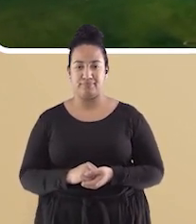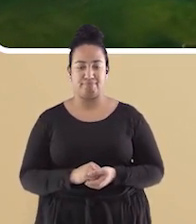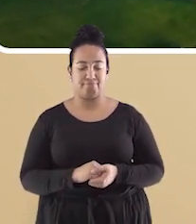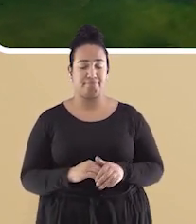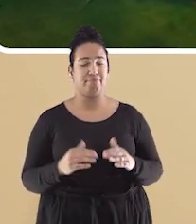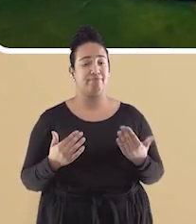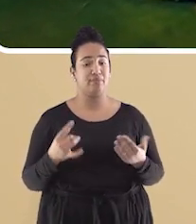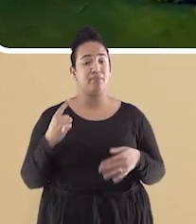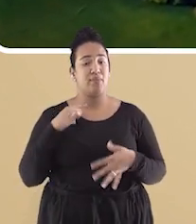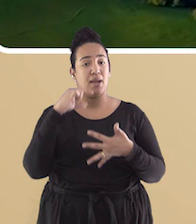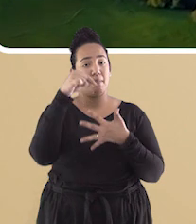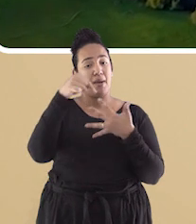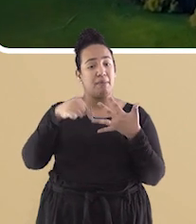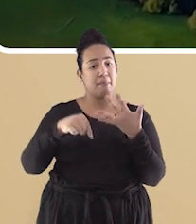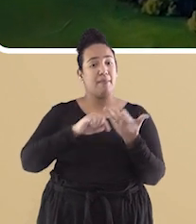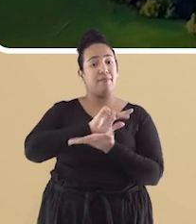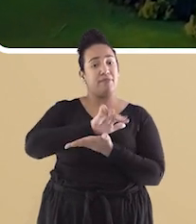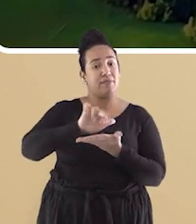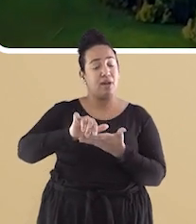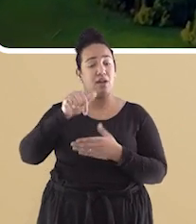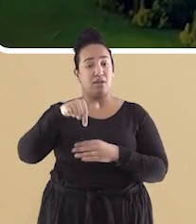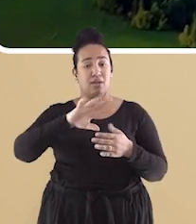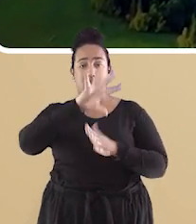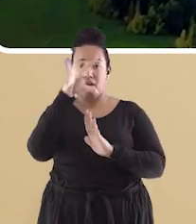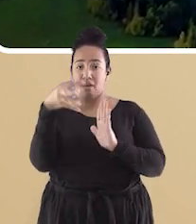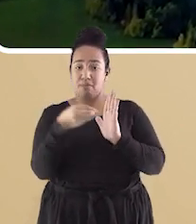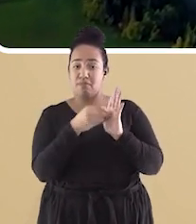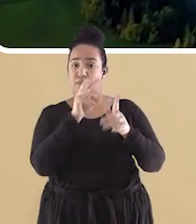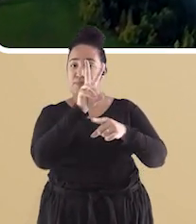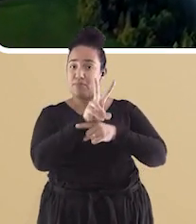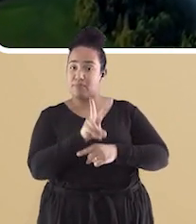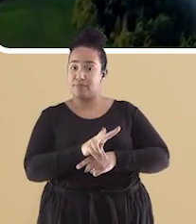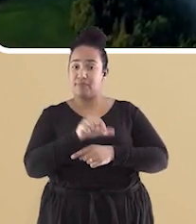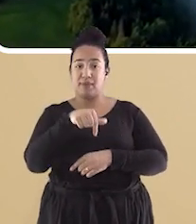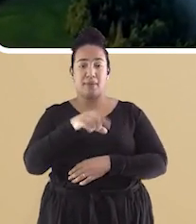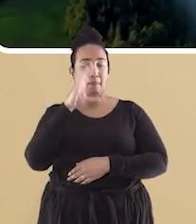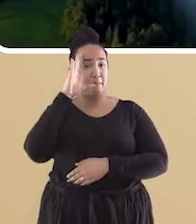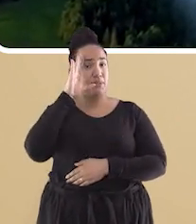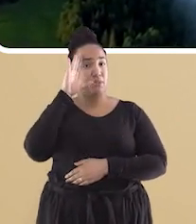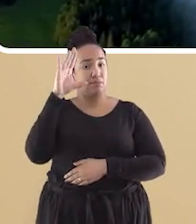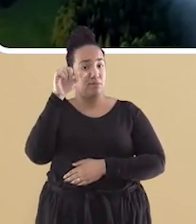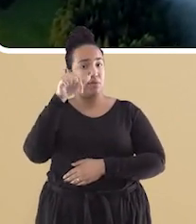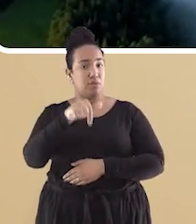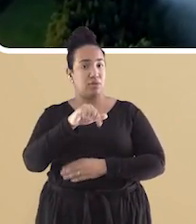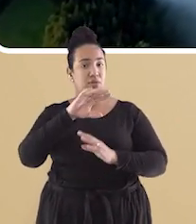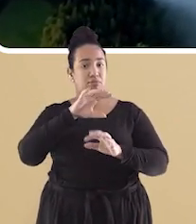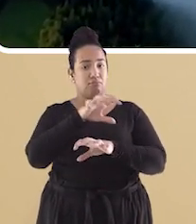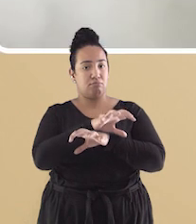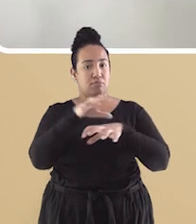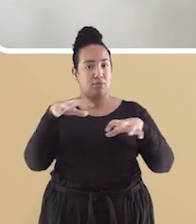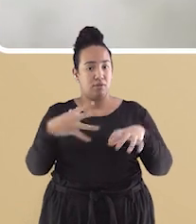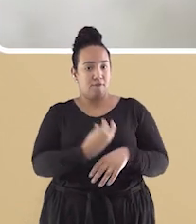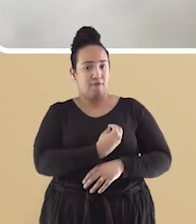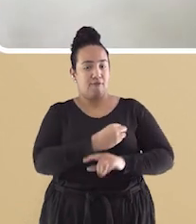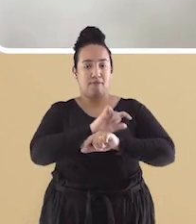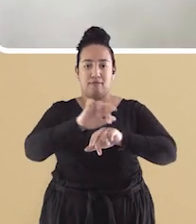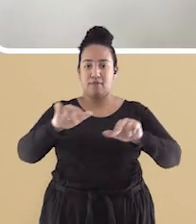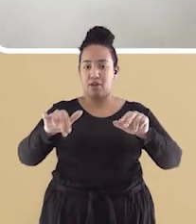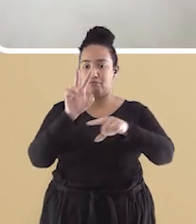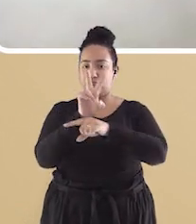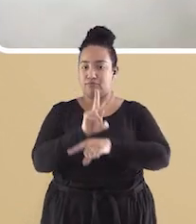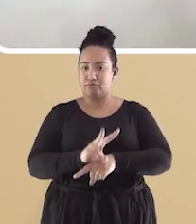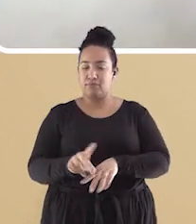Motivos, a preservação da Mata Atlântica se torna um fator prioritário para a conservação da biodiversidade mundial. As